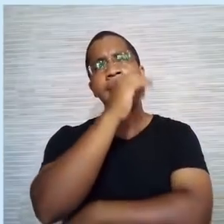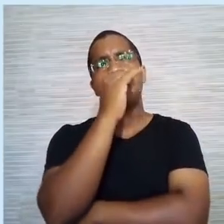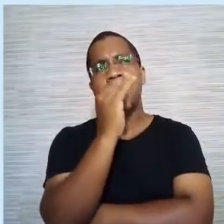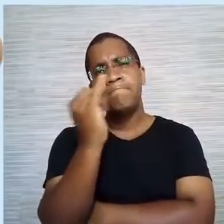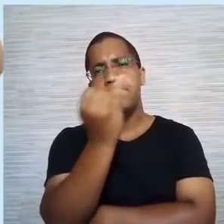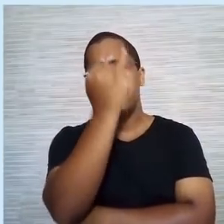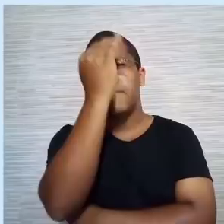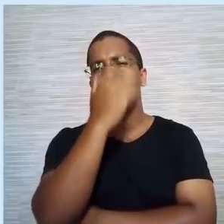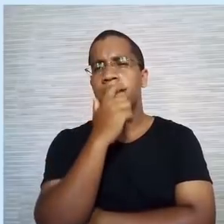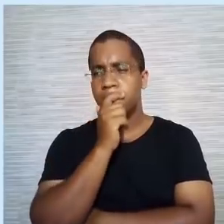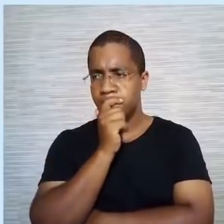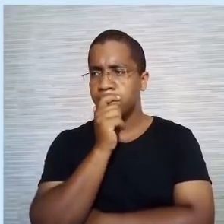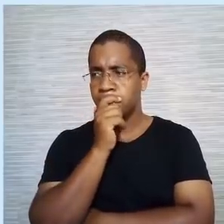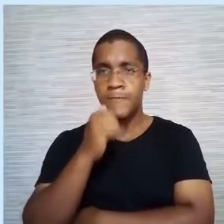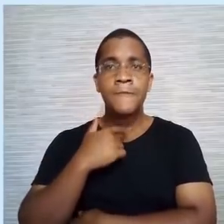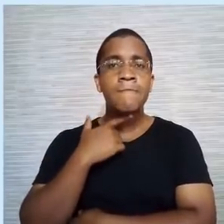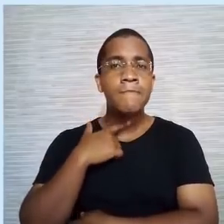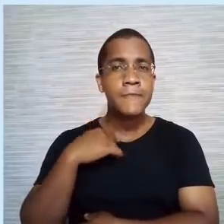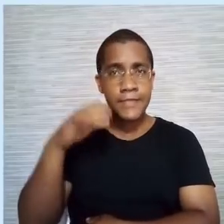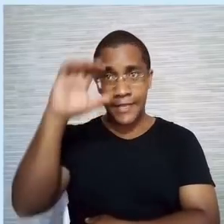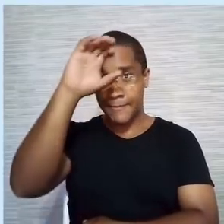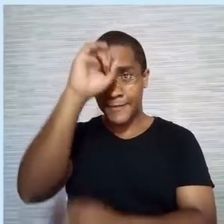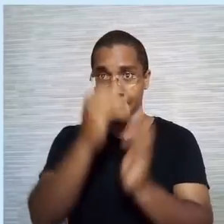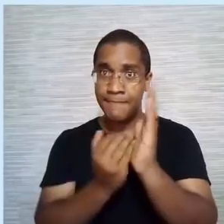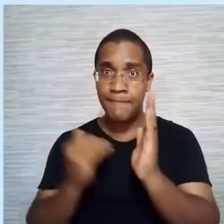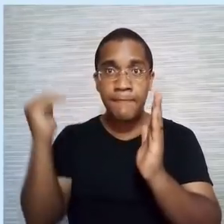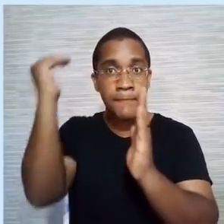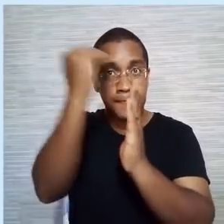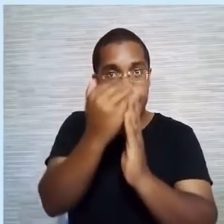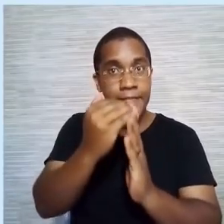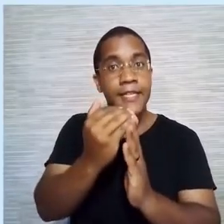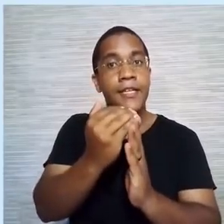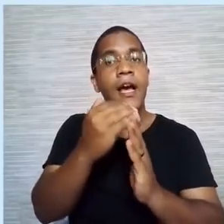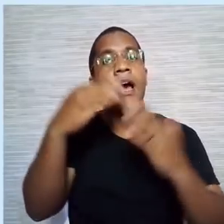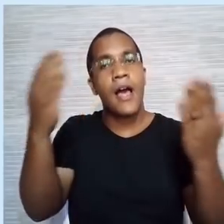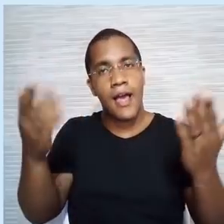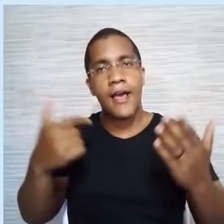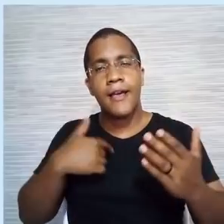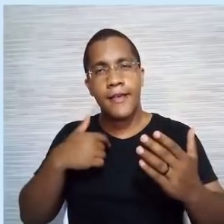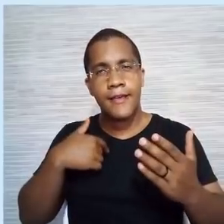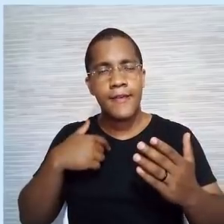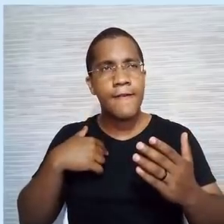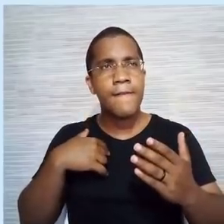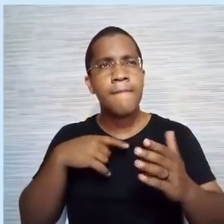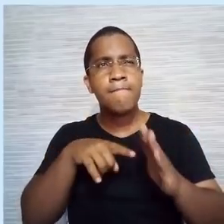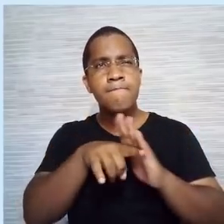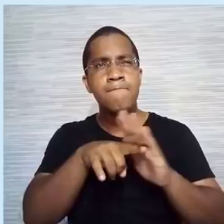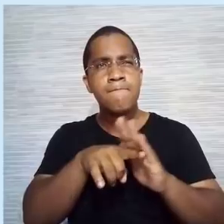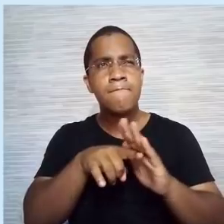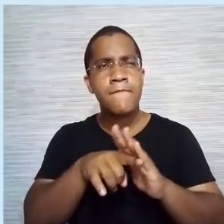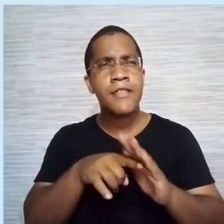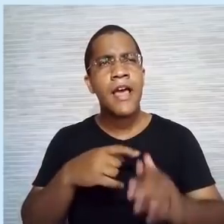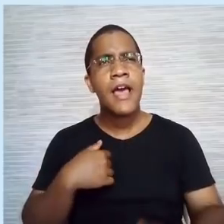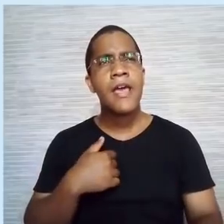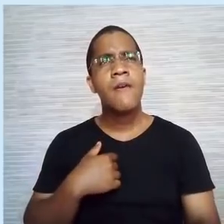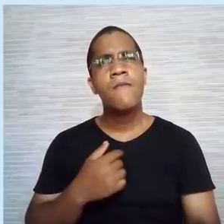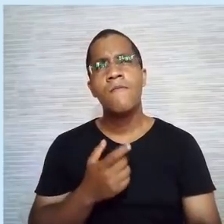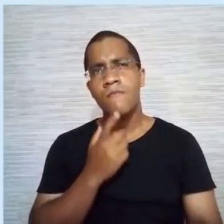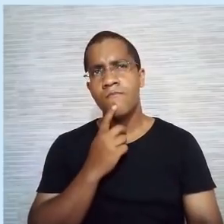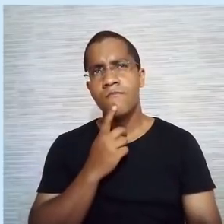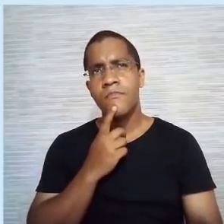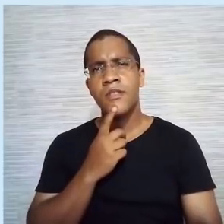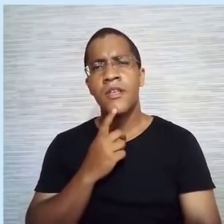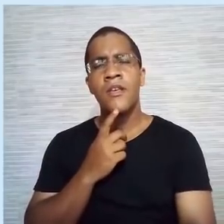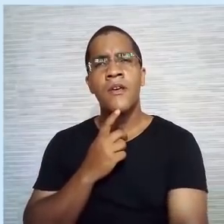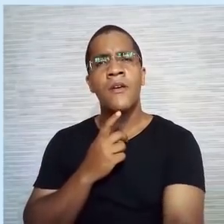pesquisar, a vontade de querer conhecer mais sobre ele, vamos também buscar justamente a questão de um